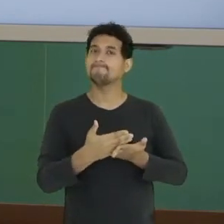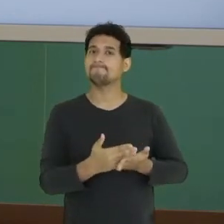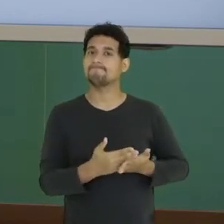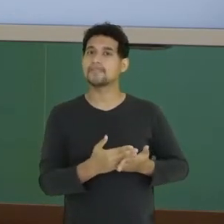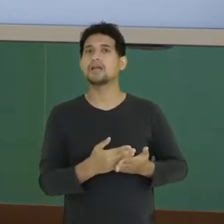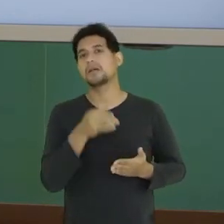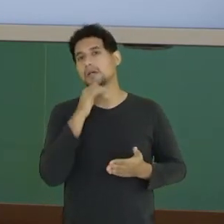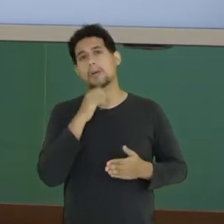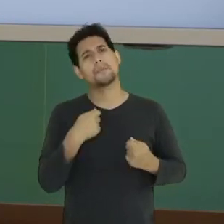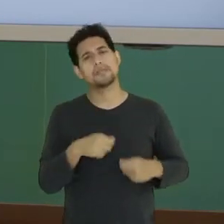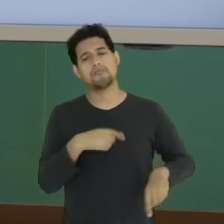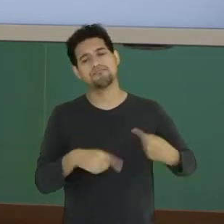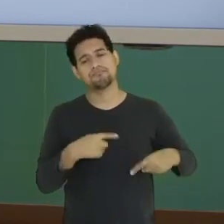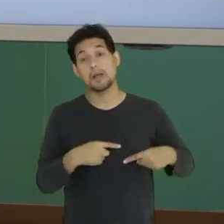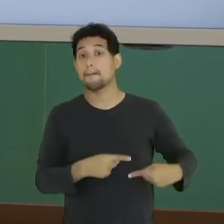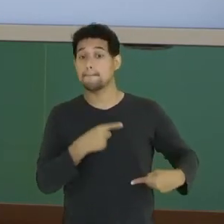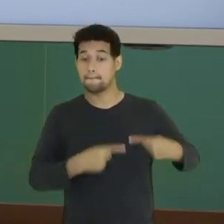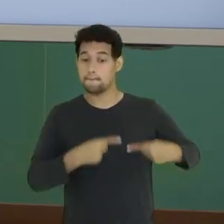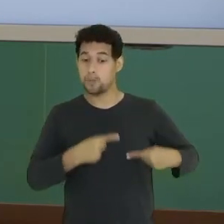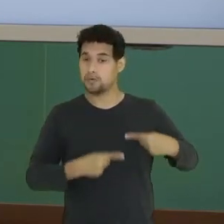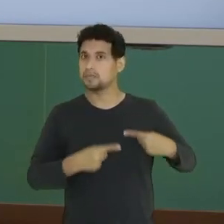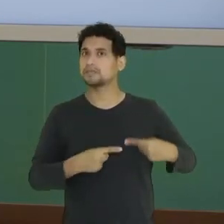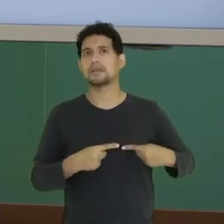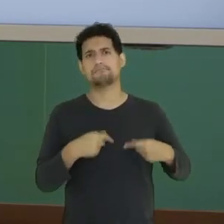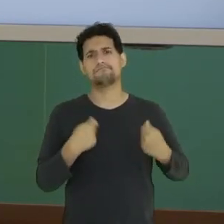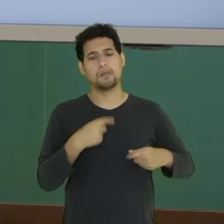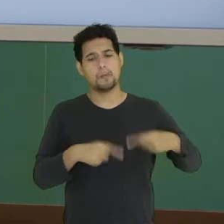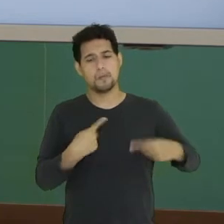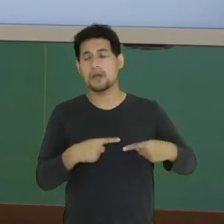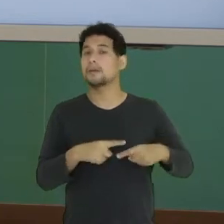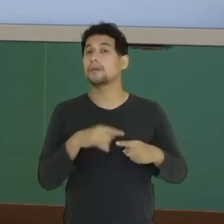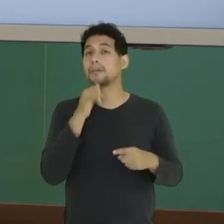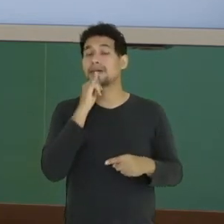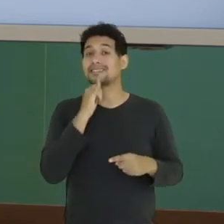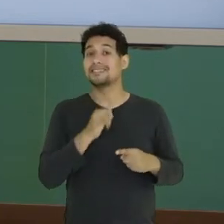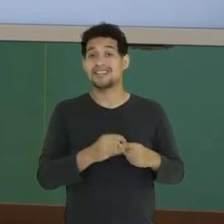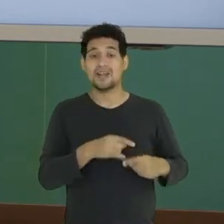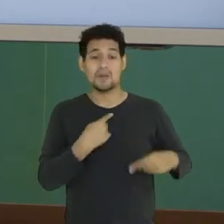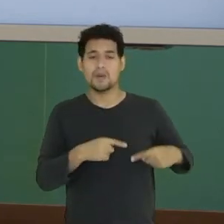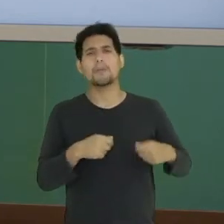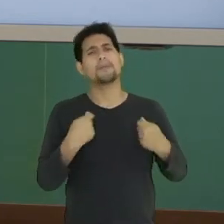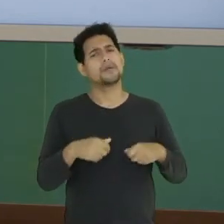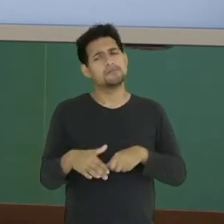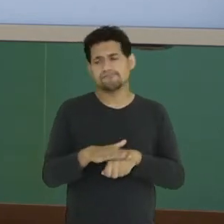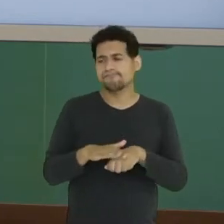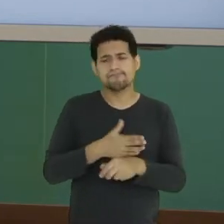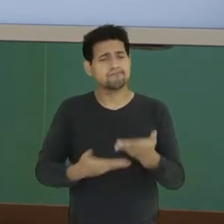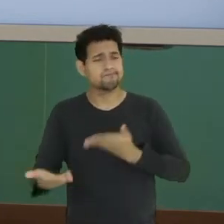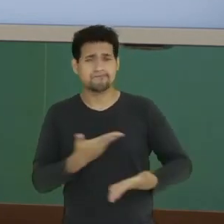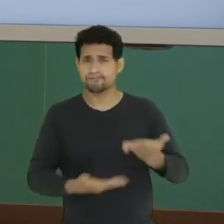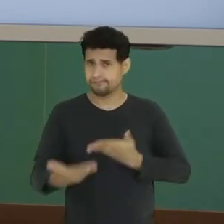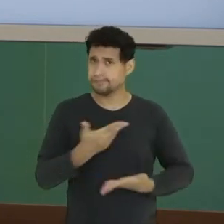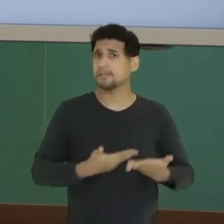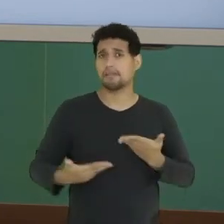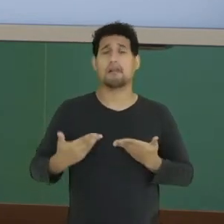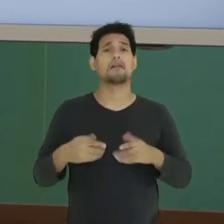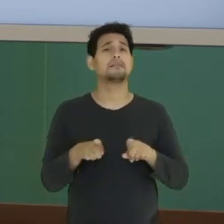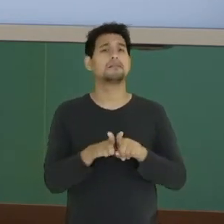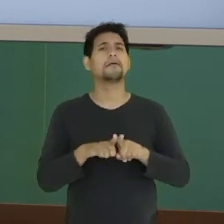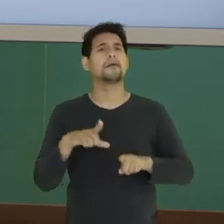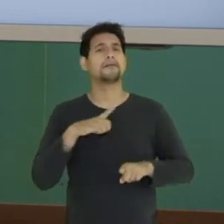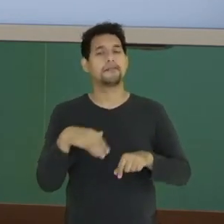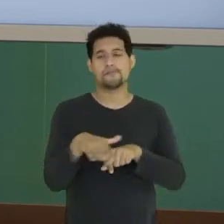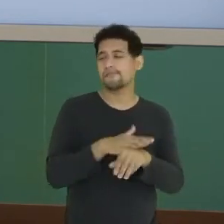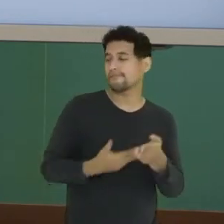Não existe política sem debate. Não existe política sem discussão. Obviamente, as